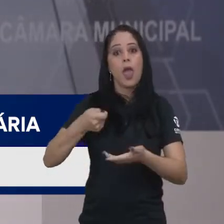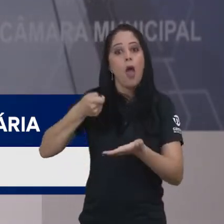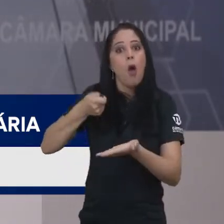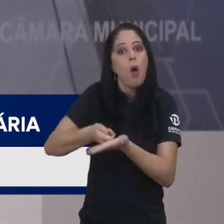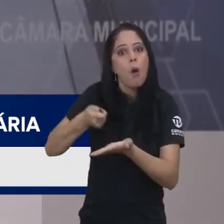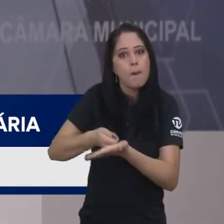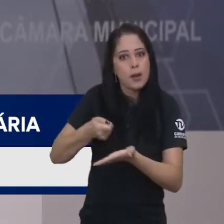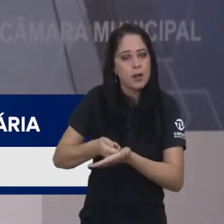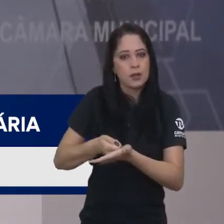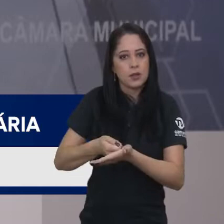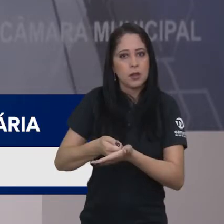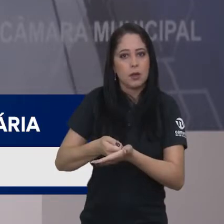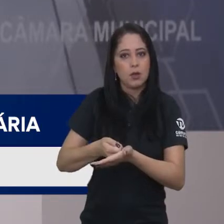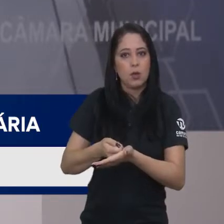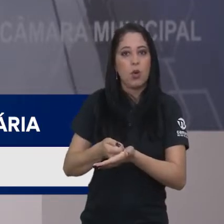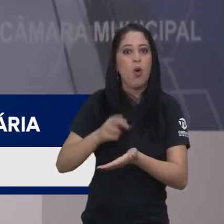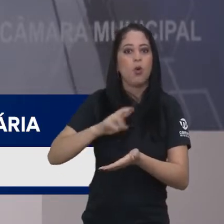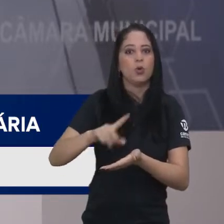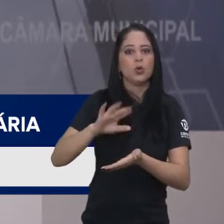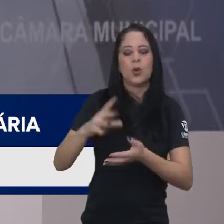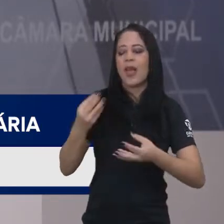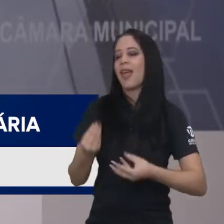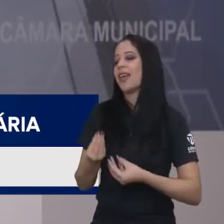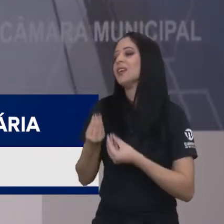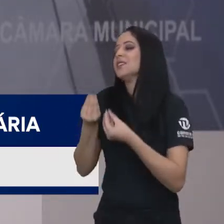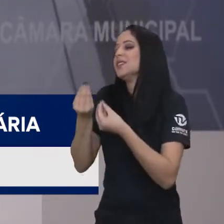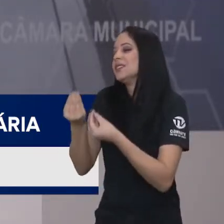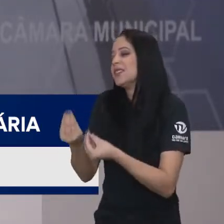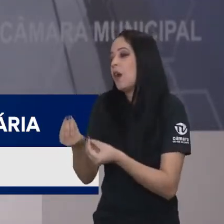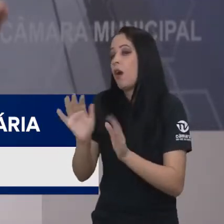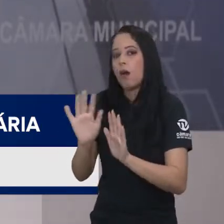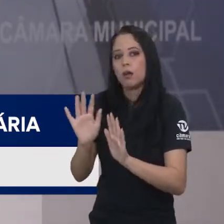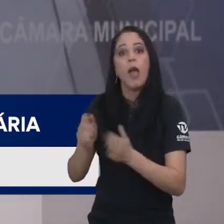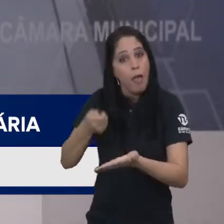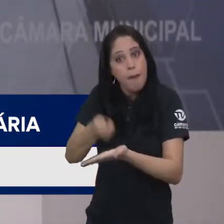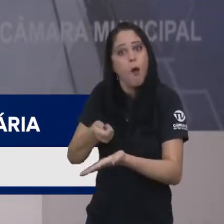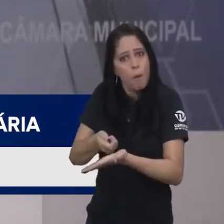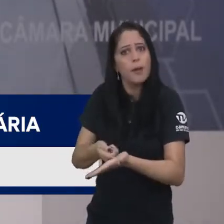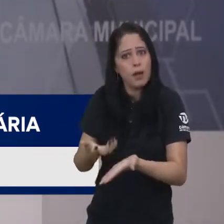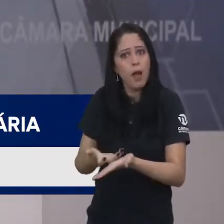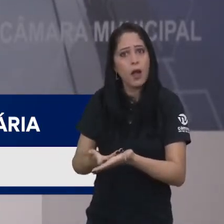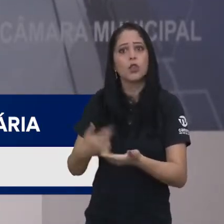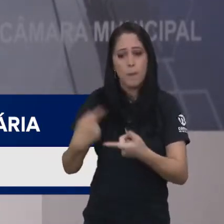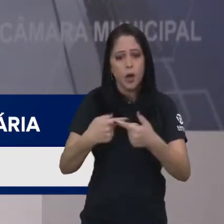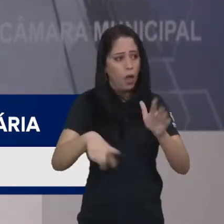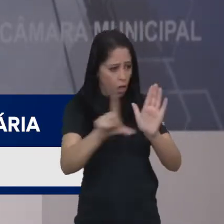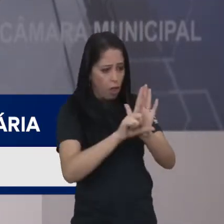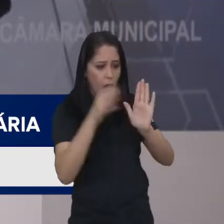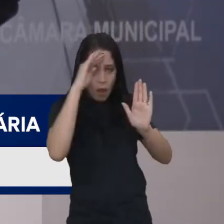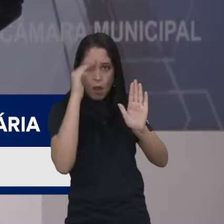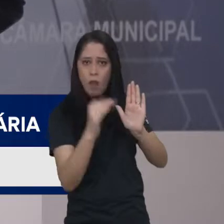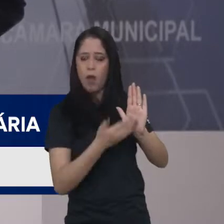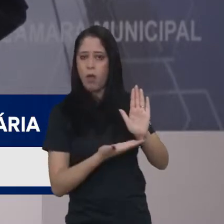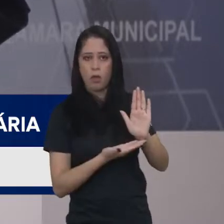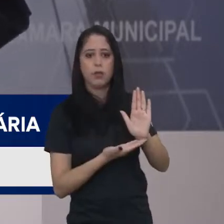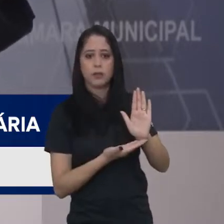dever. Ele não é um favor. Ele é um dever do poder público. Ele é um dever porque também está na lei.